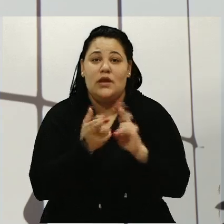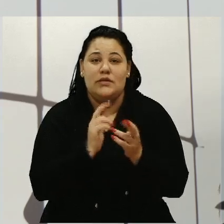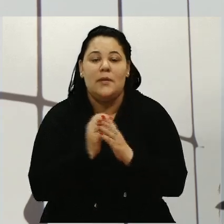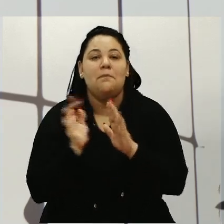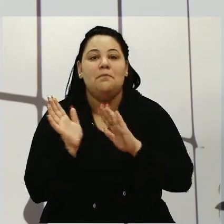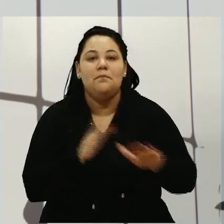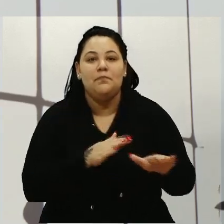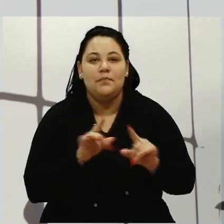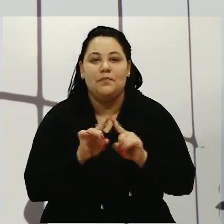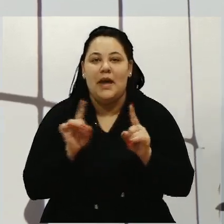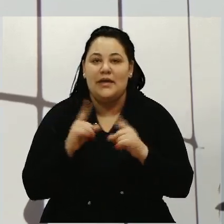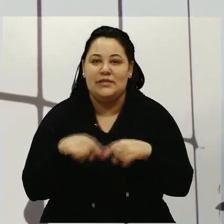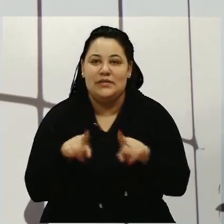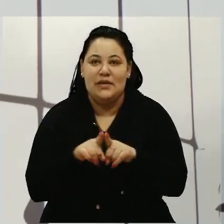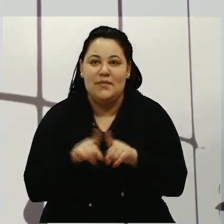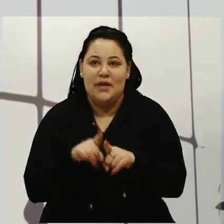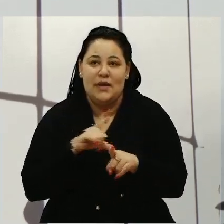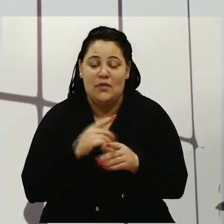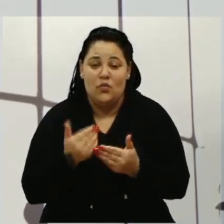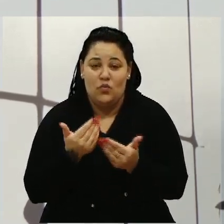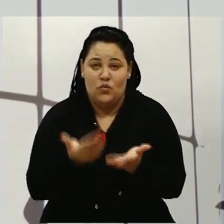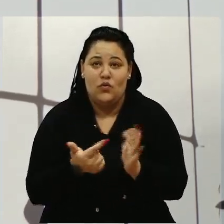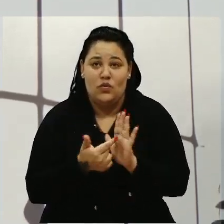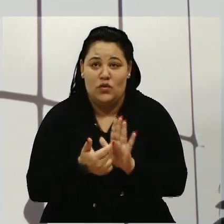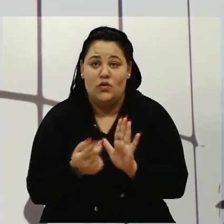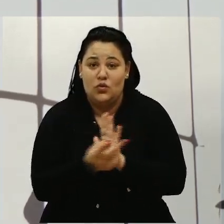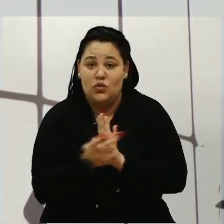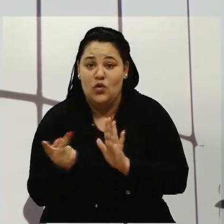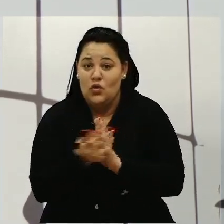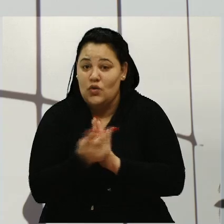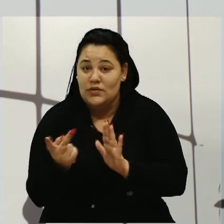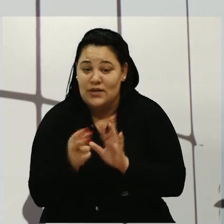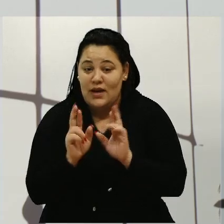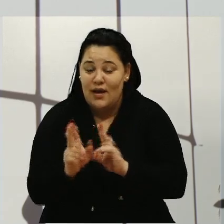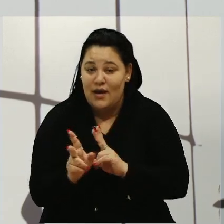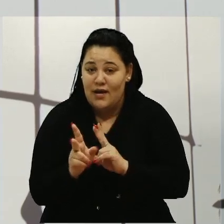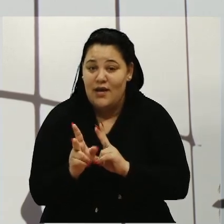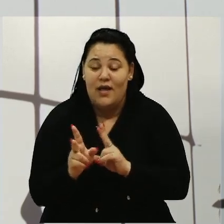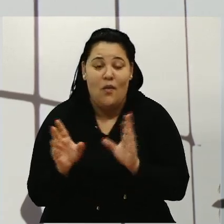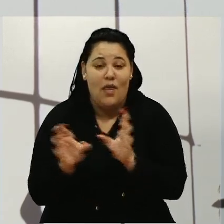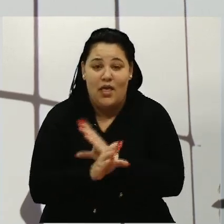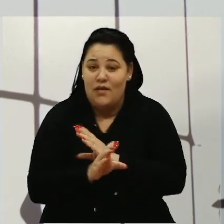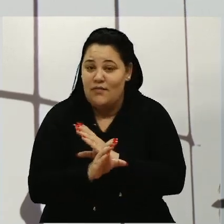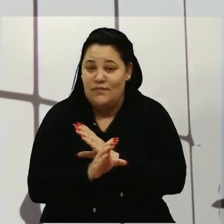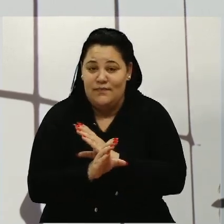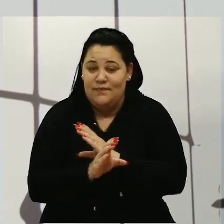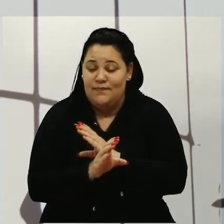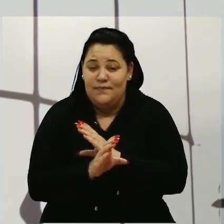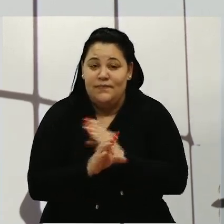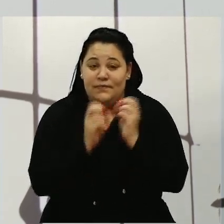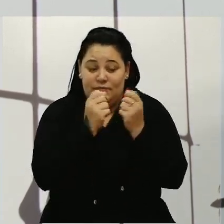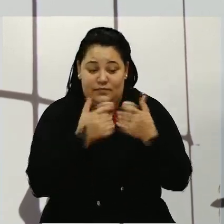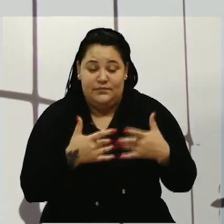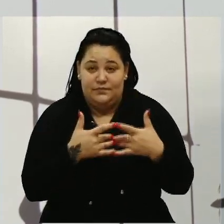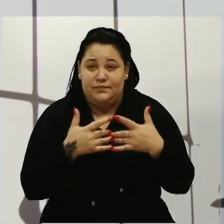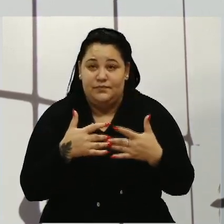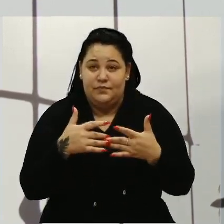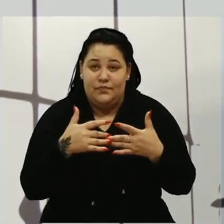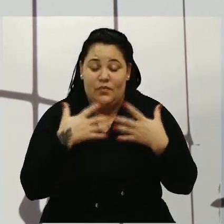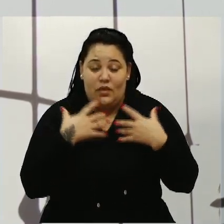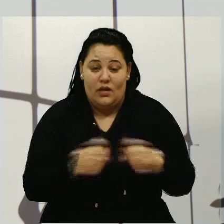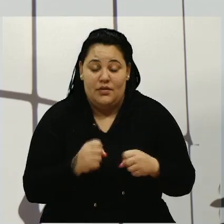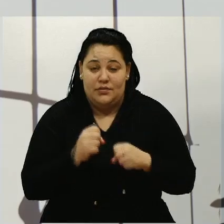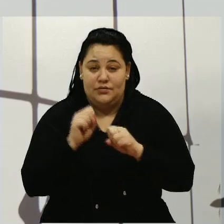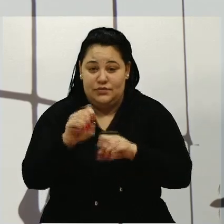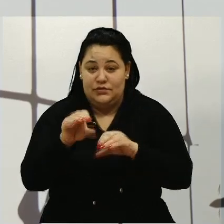a diferenciação dos 2 serviços. São 2 serviços completamente diferentes. E mesmo justificado pela Secretaria da Educação,